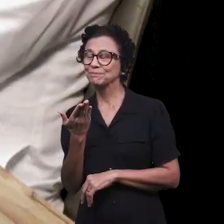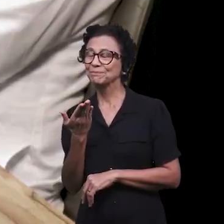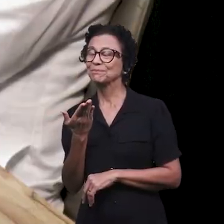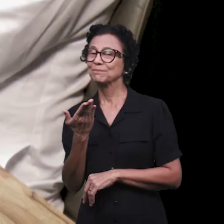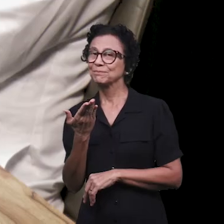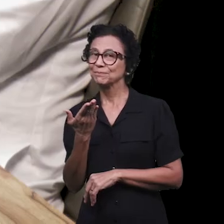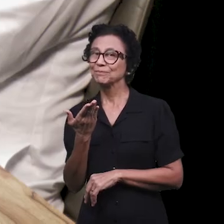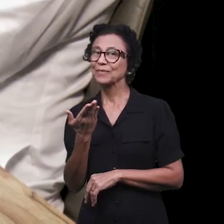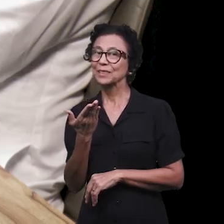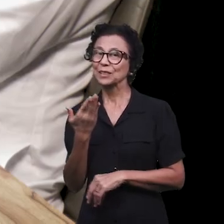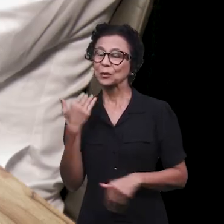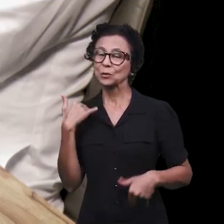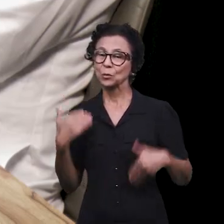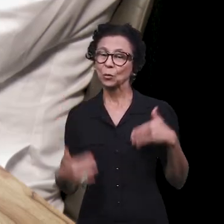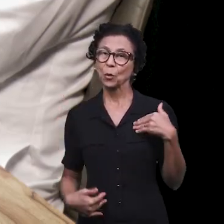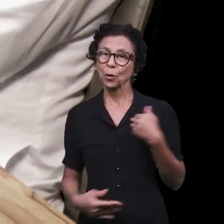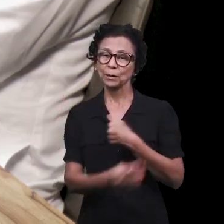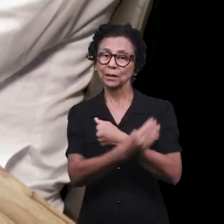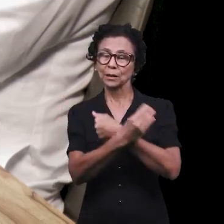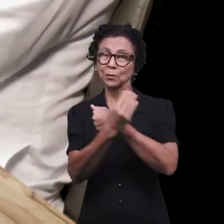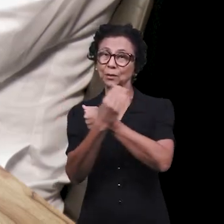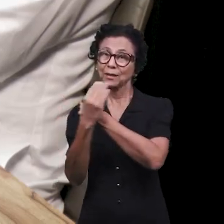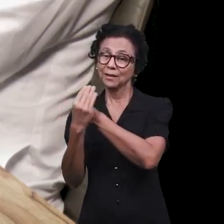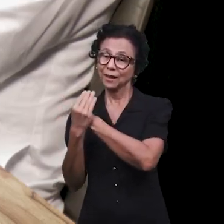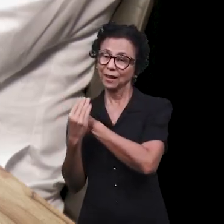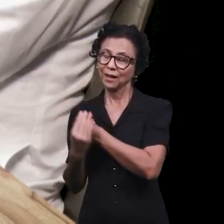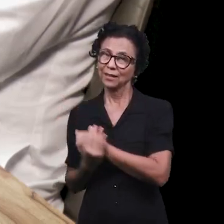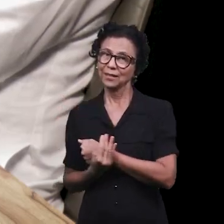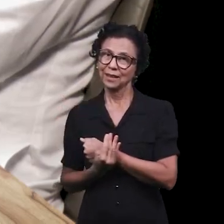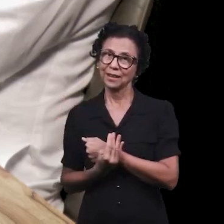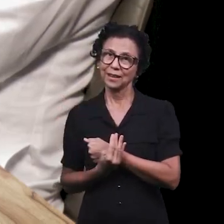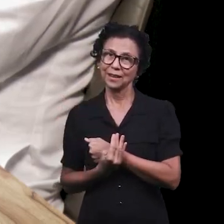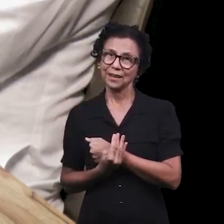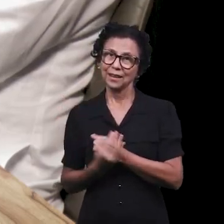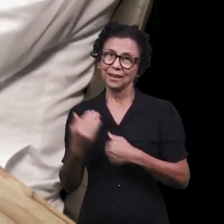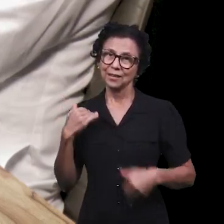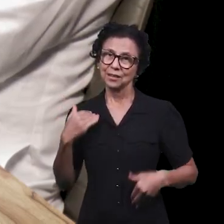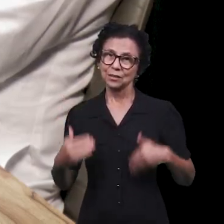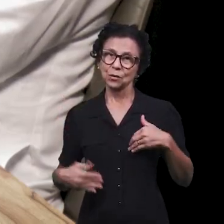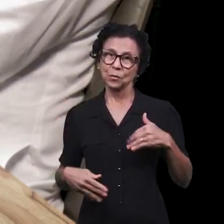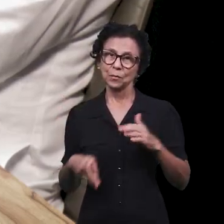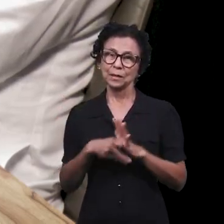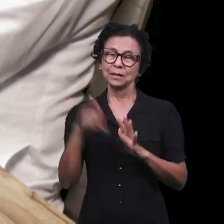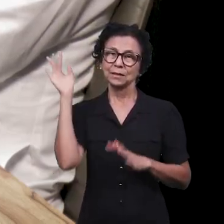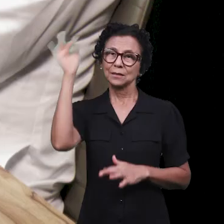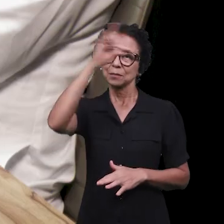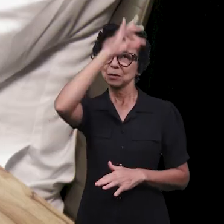Totalmente. A gente precisa cuidar do nosso corpo, né? Templo do Espírito Santo. Realmente. De uma certa forma,